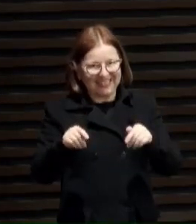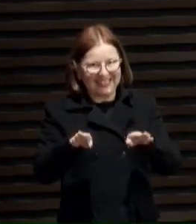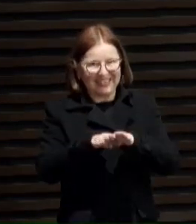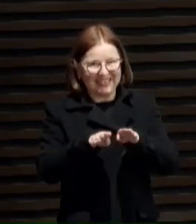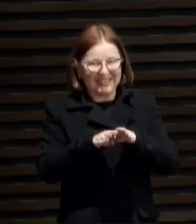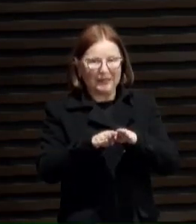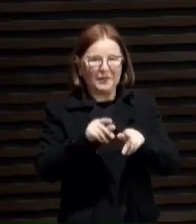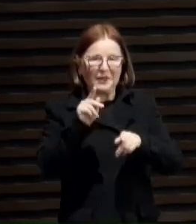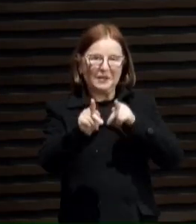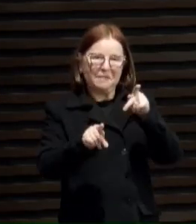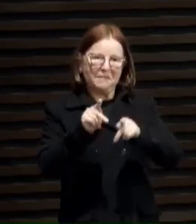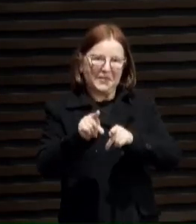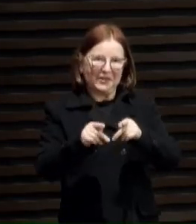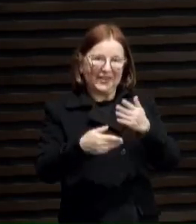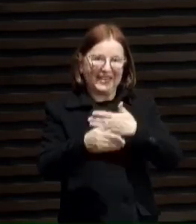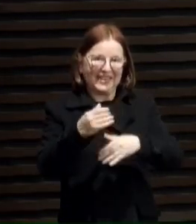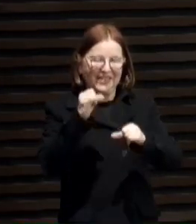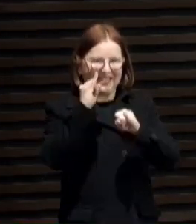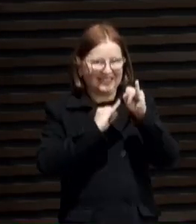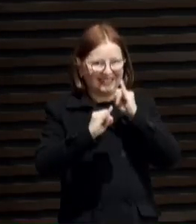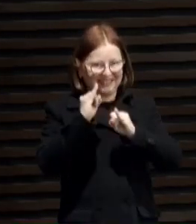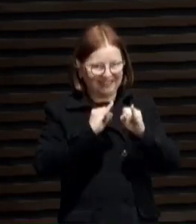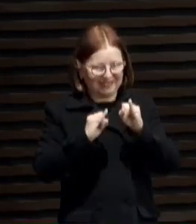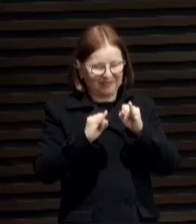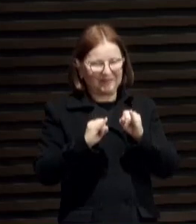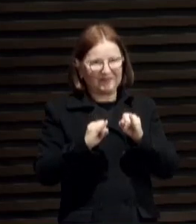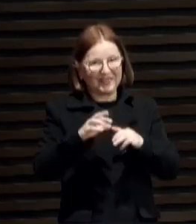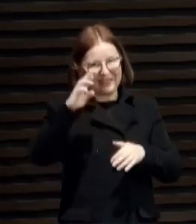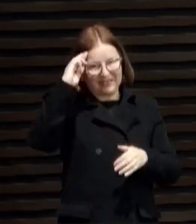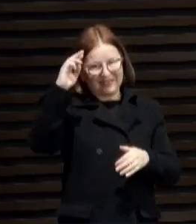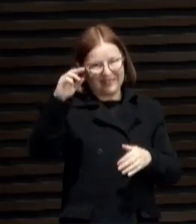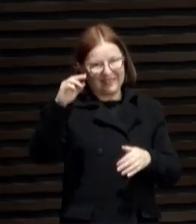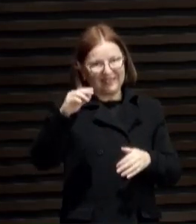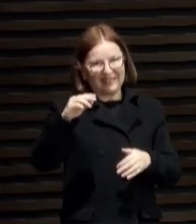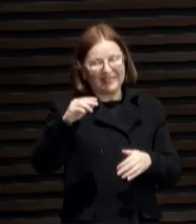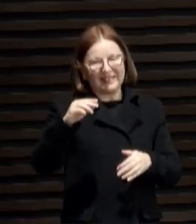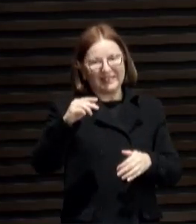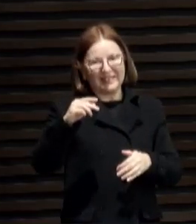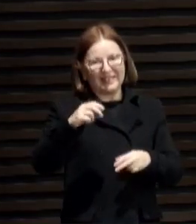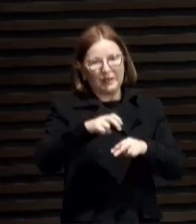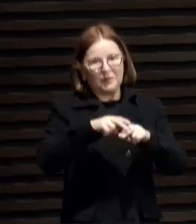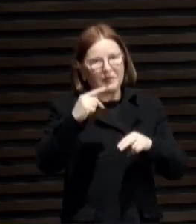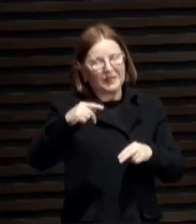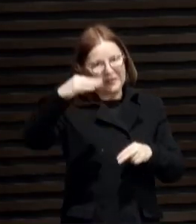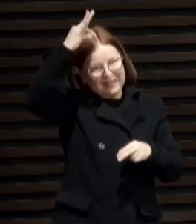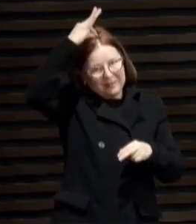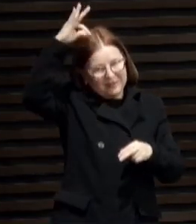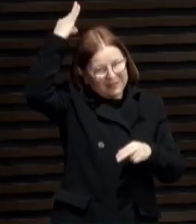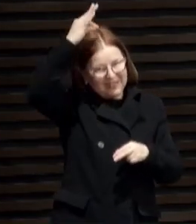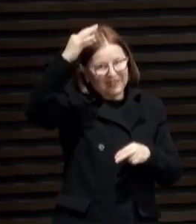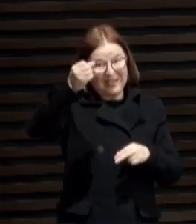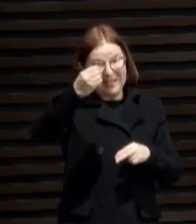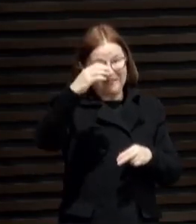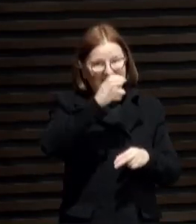pela internet também e que nos ouvirão. Que o Senhor, através do teu Santo Espírito, venha revelar Cristo. E agora eu gostaria